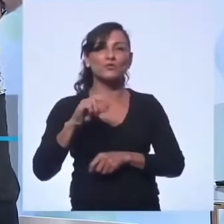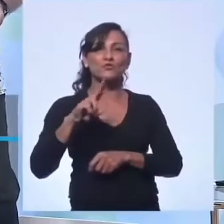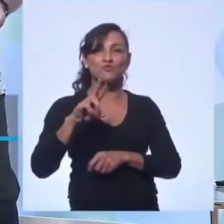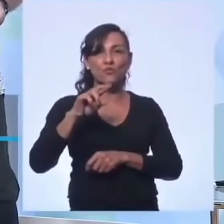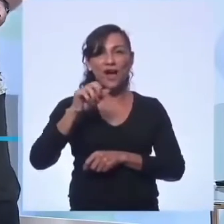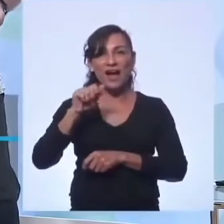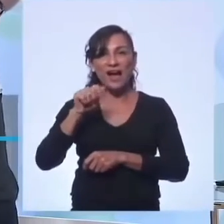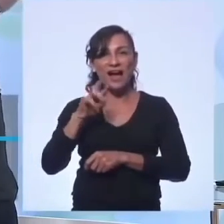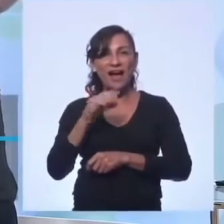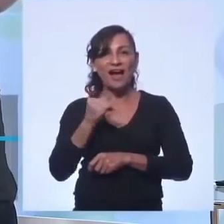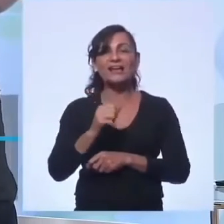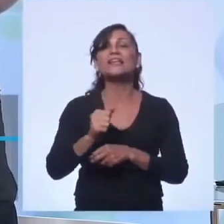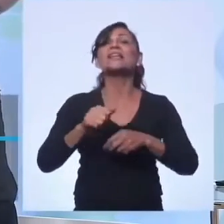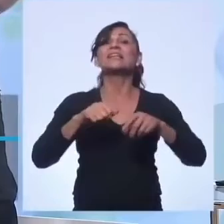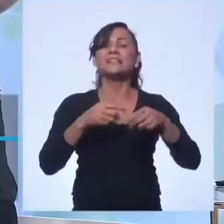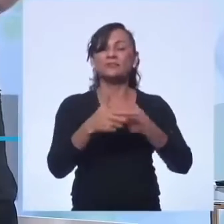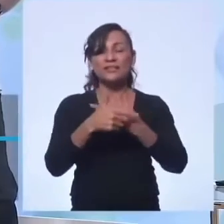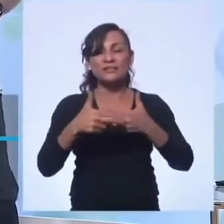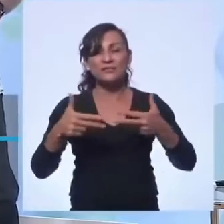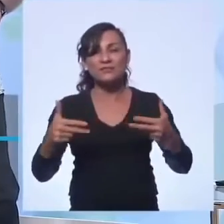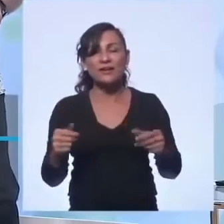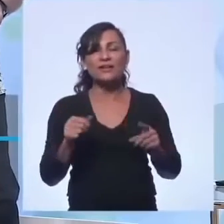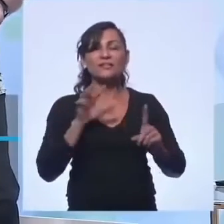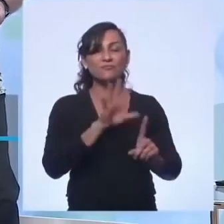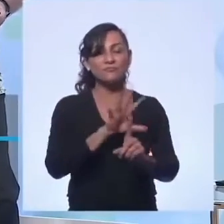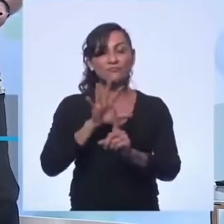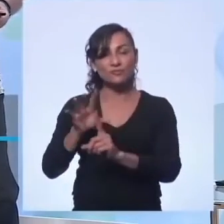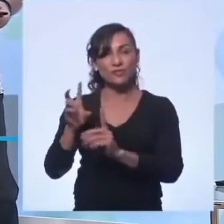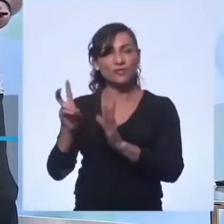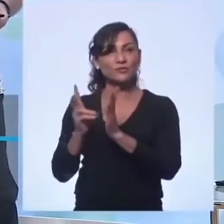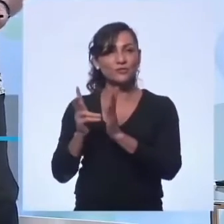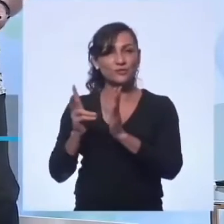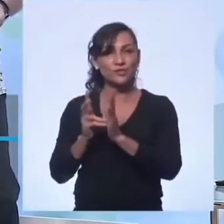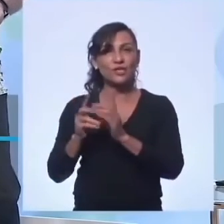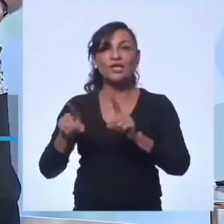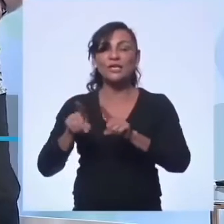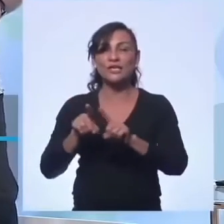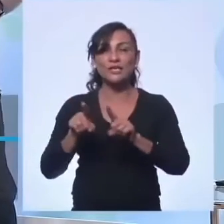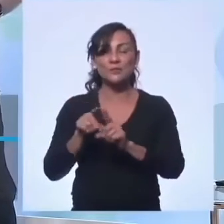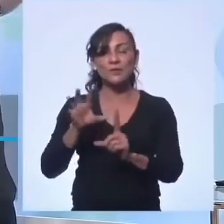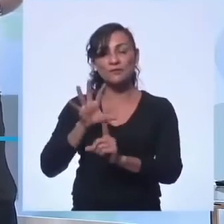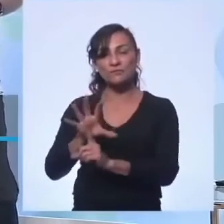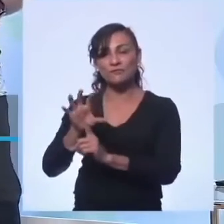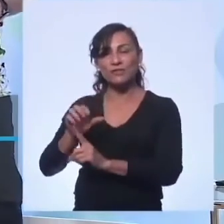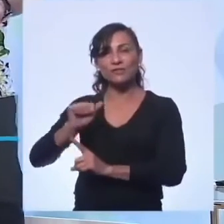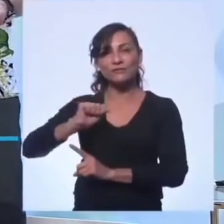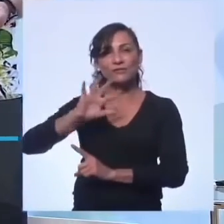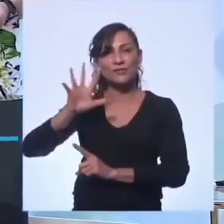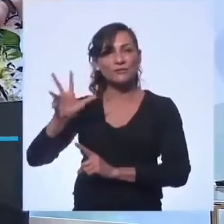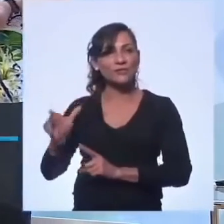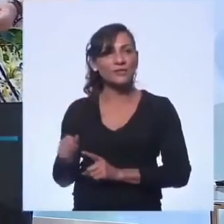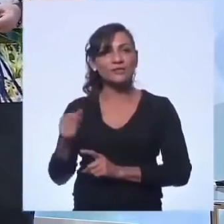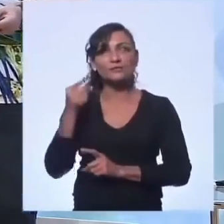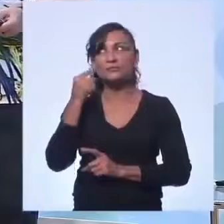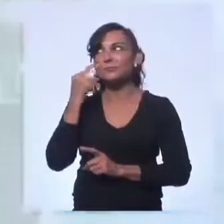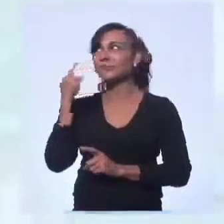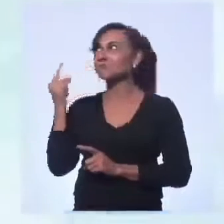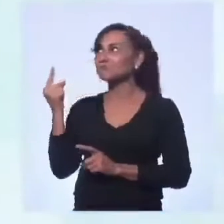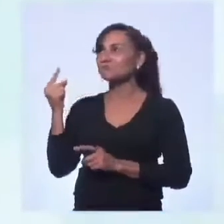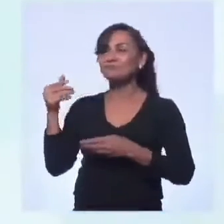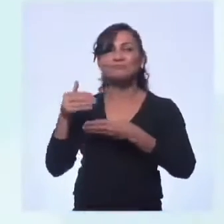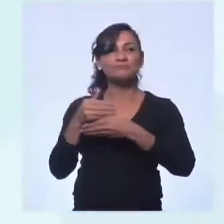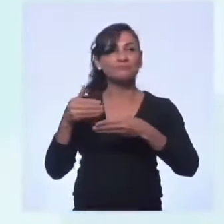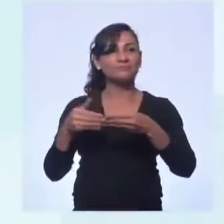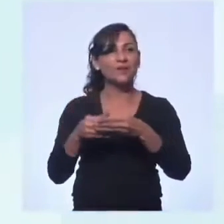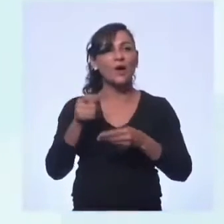processo aí também tem muita influência aí, dos indígenas e dos africanos. Vamos lá para a próxima tela. Aí a gente vai